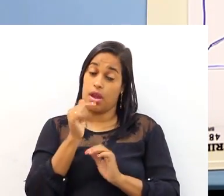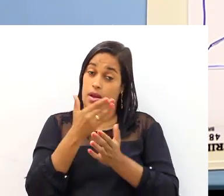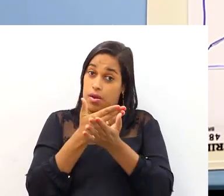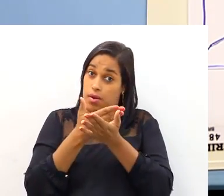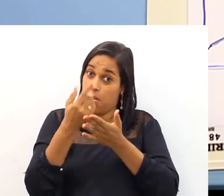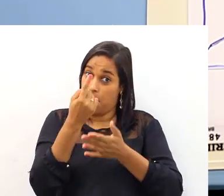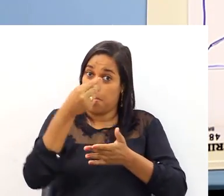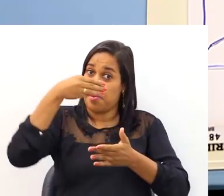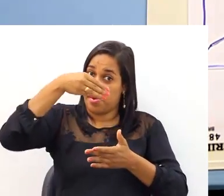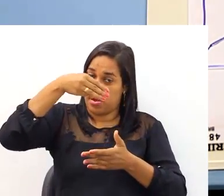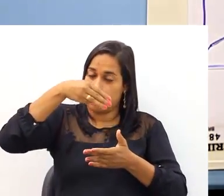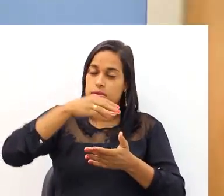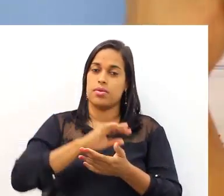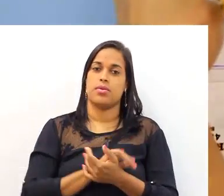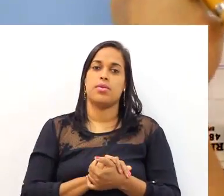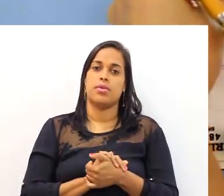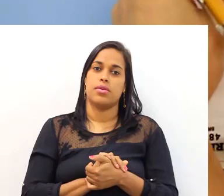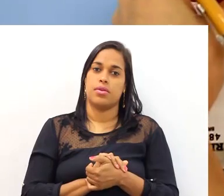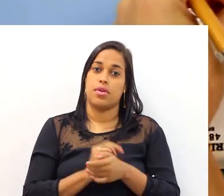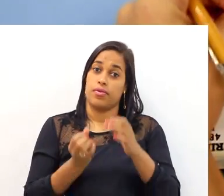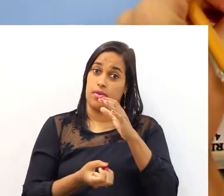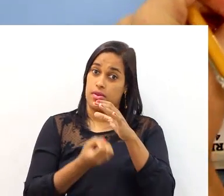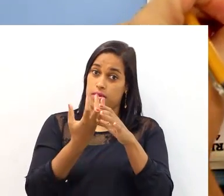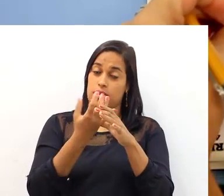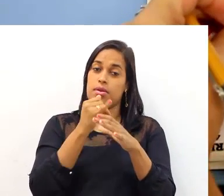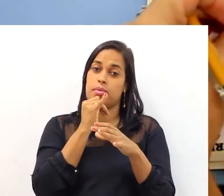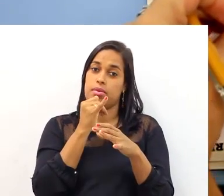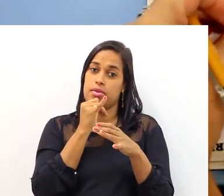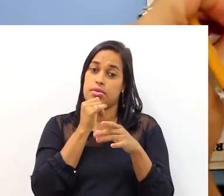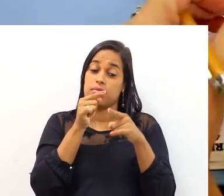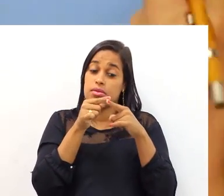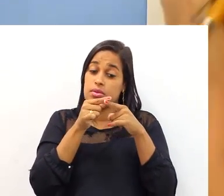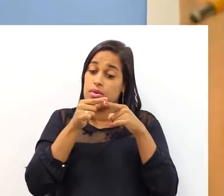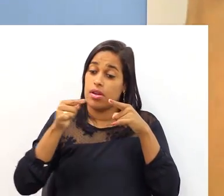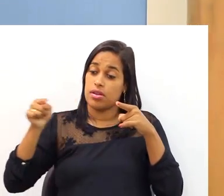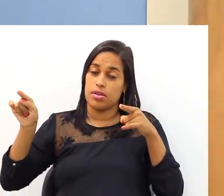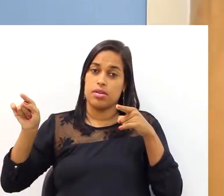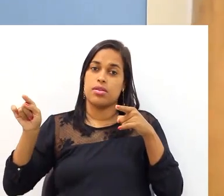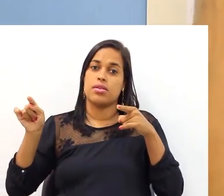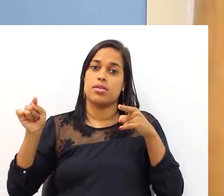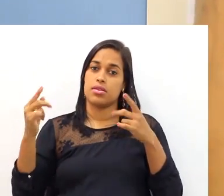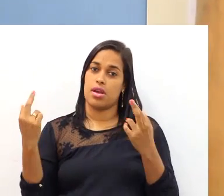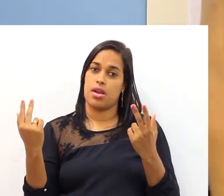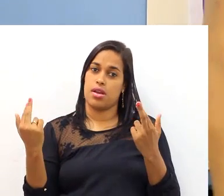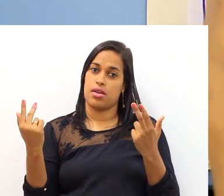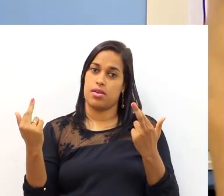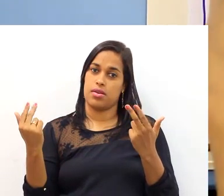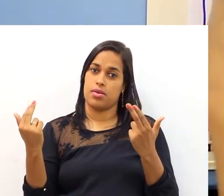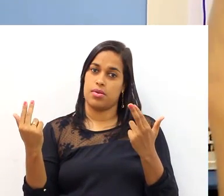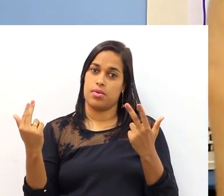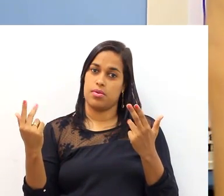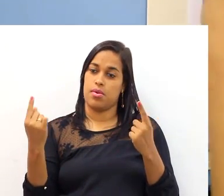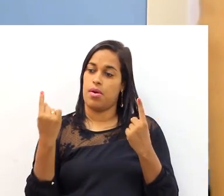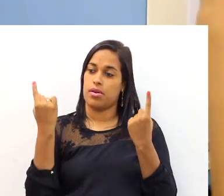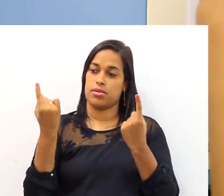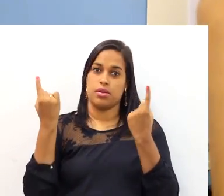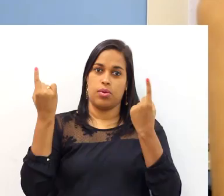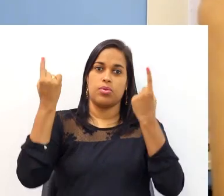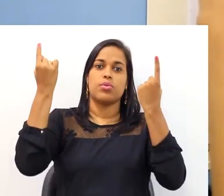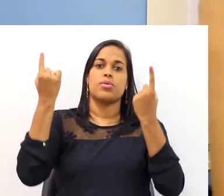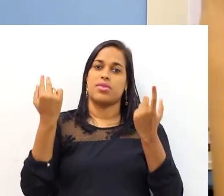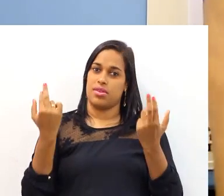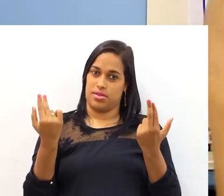Aí daí eu vou criar uma linha de suporte paralela ao meu eixo das